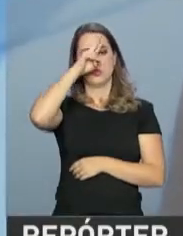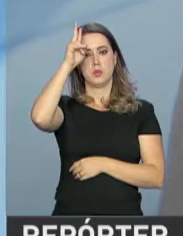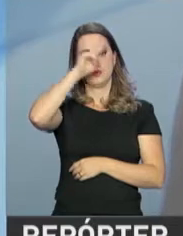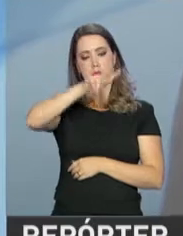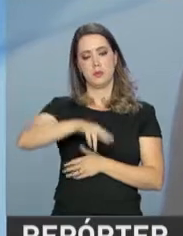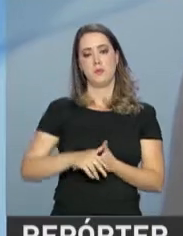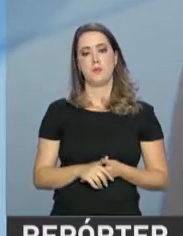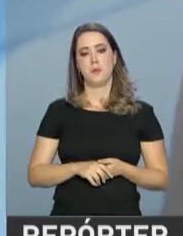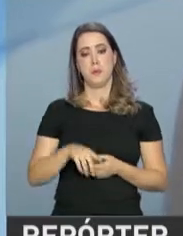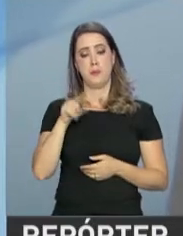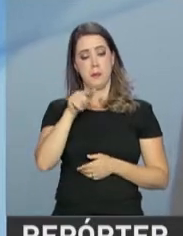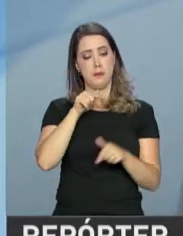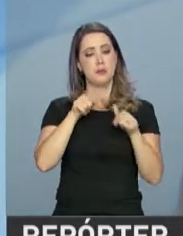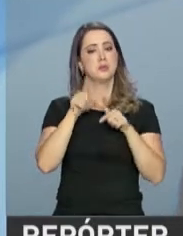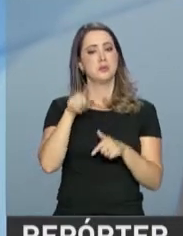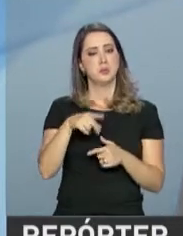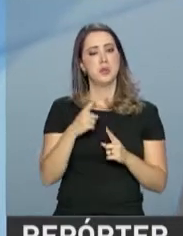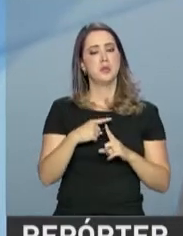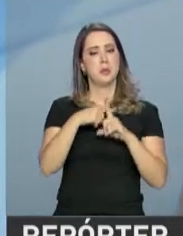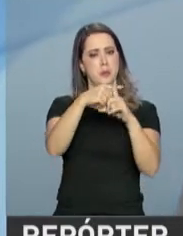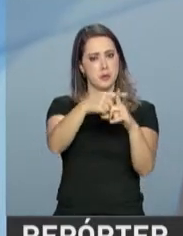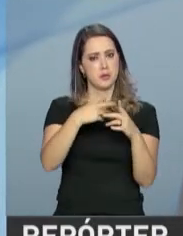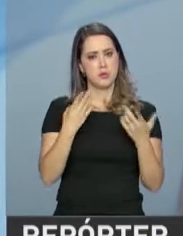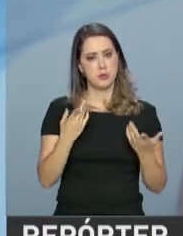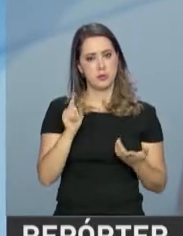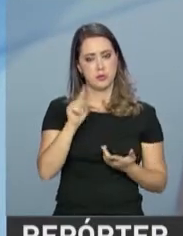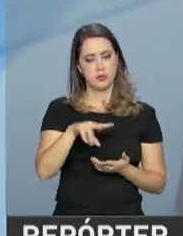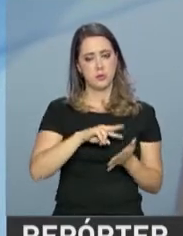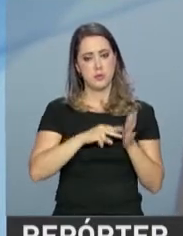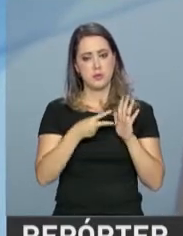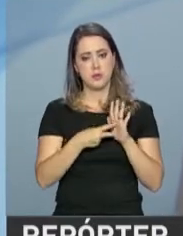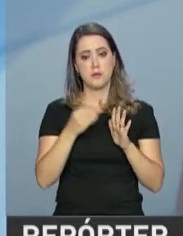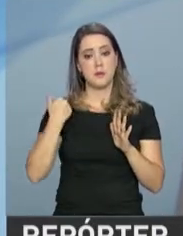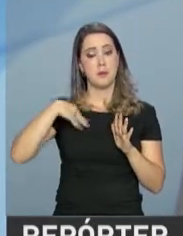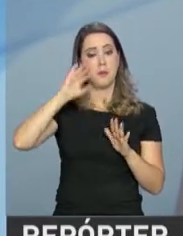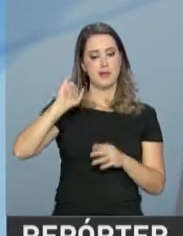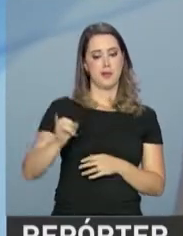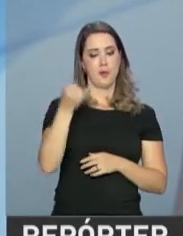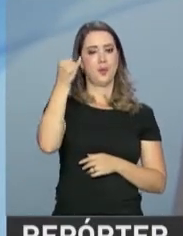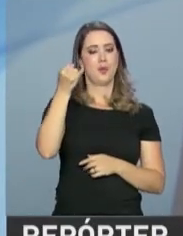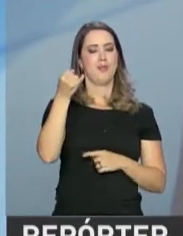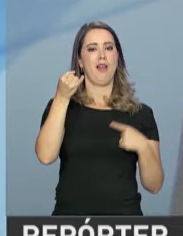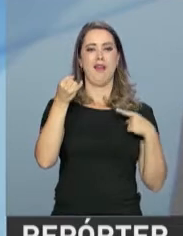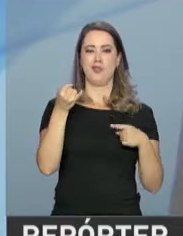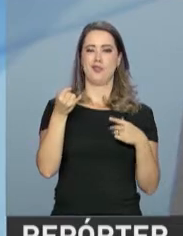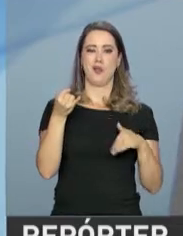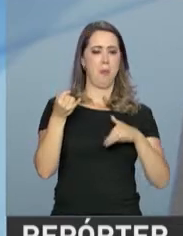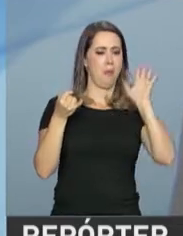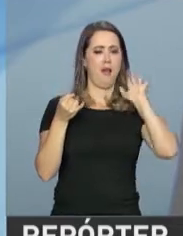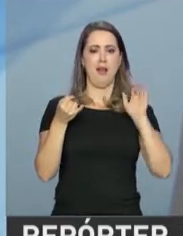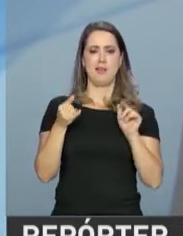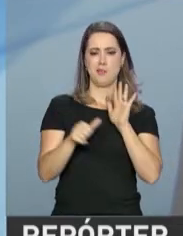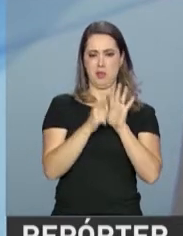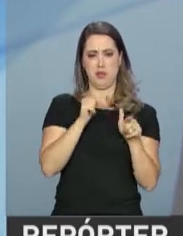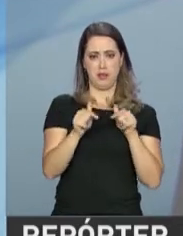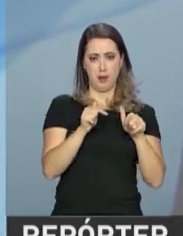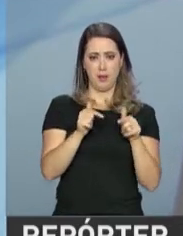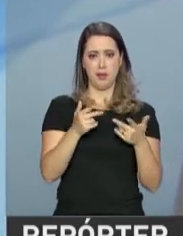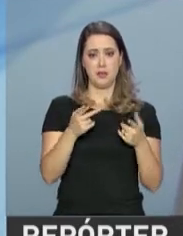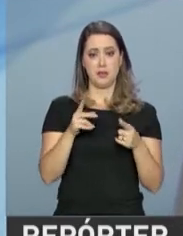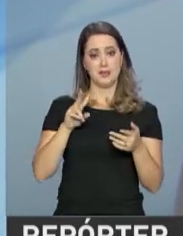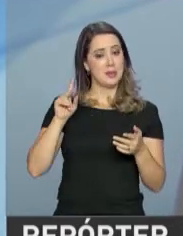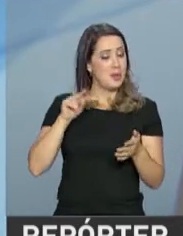é afirmativa, representa muito mais que uma oportunidade de princípio de primeiro emprego.